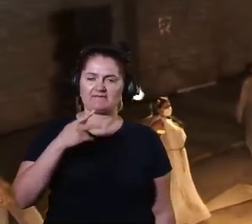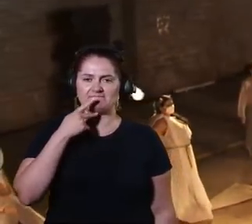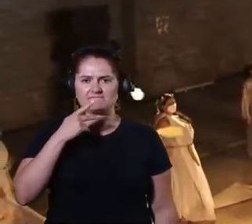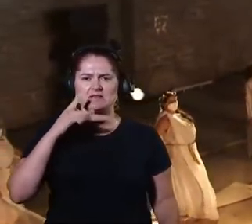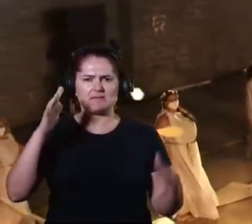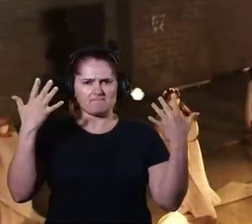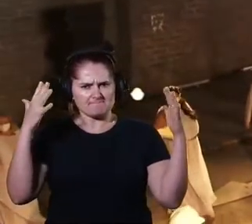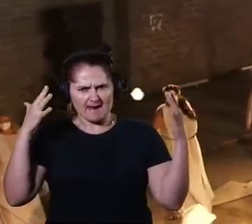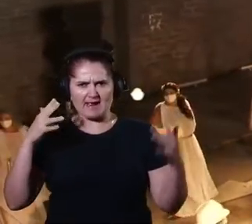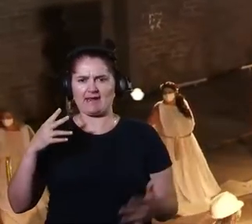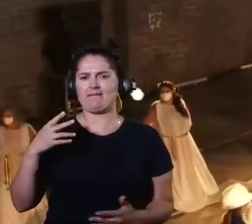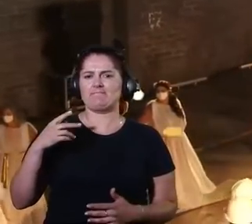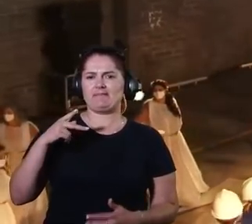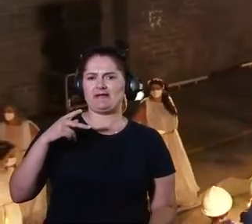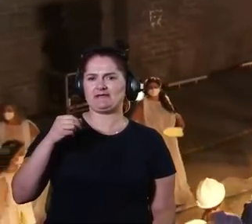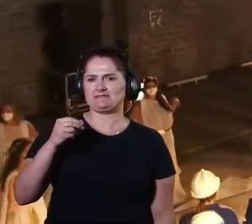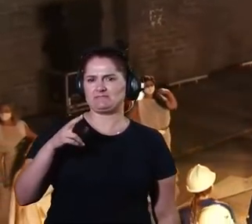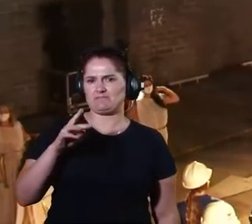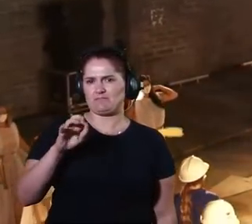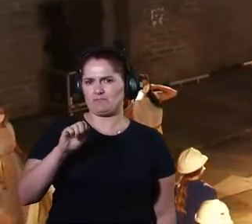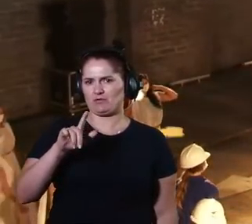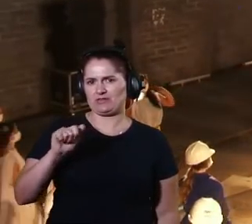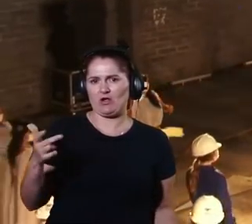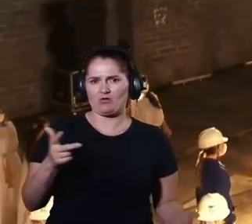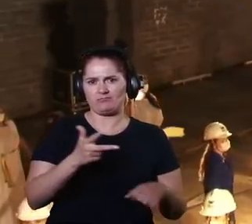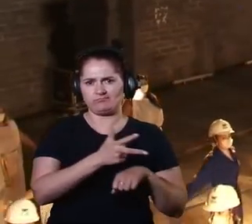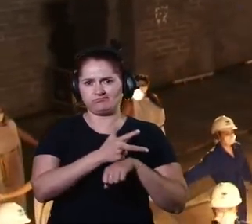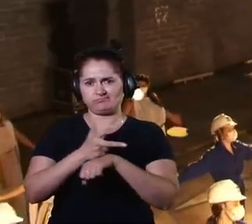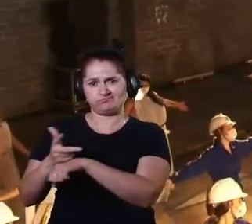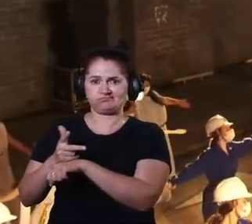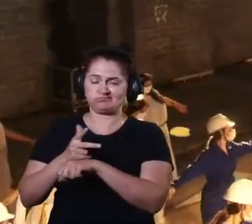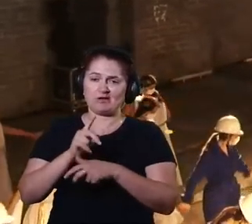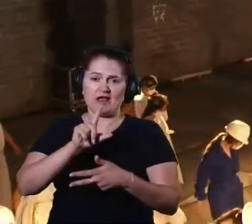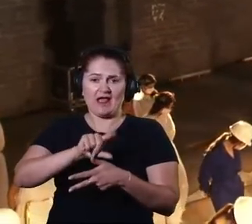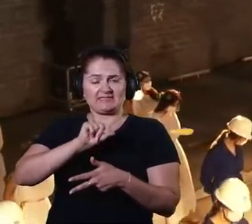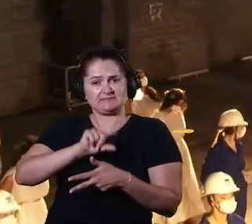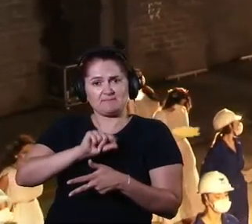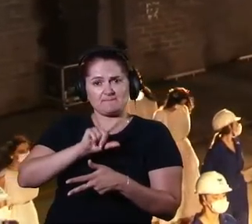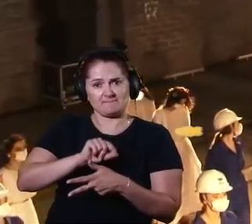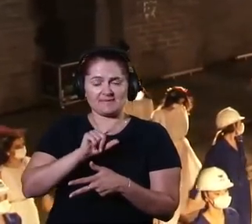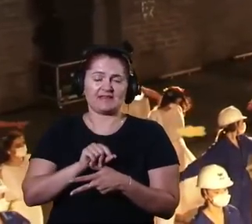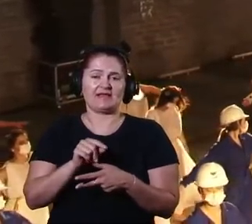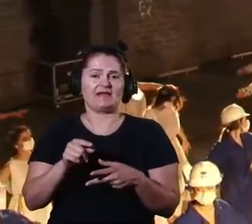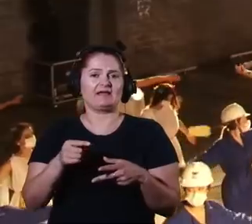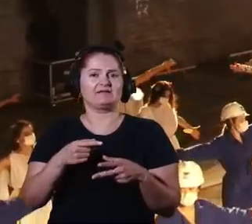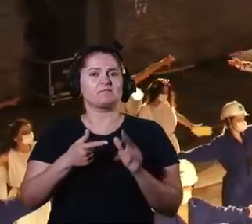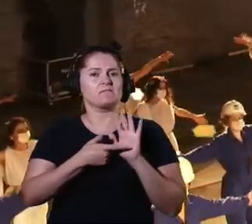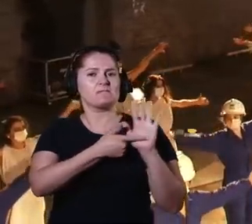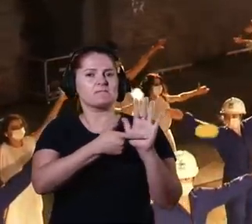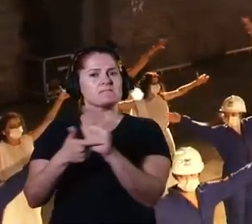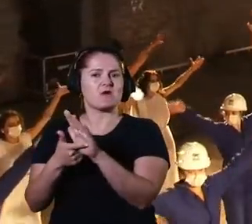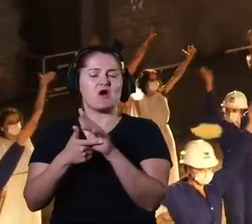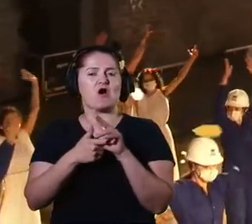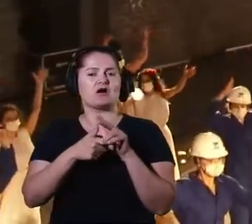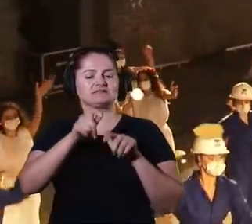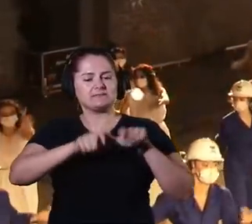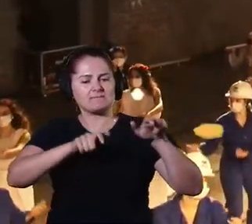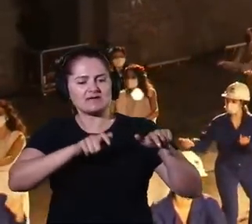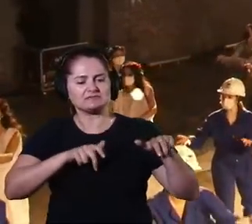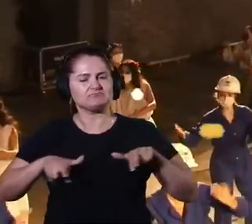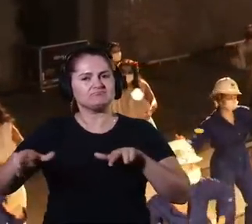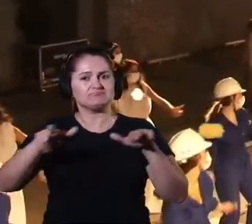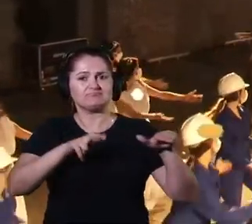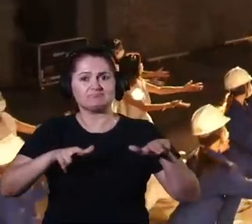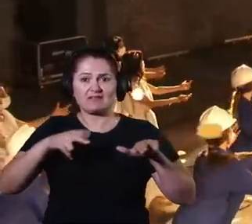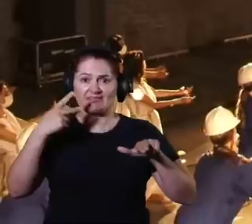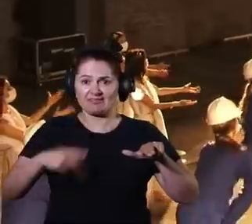Portela, equipe, pelas transmissões do desfile cênico. A X-Play proporcionando que as pessoas de nossa região,